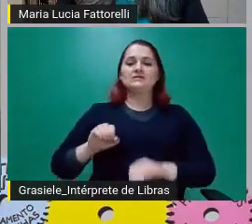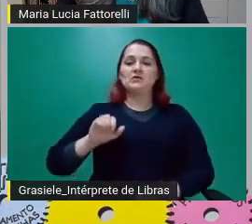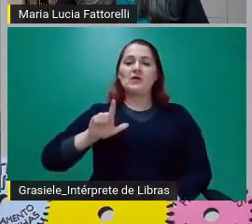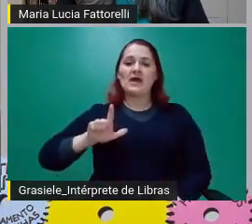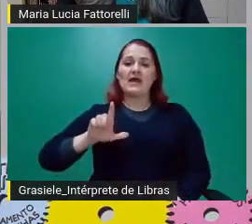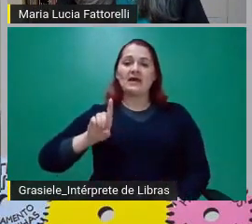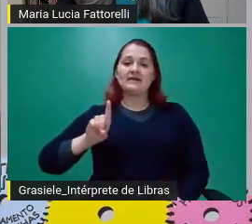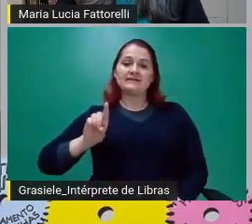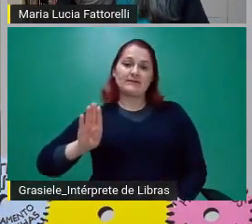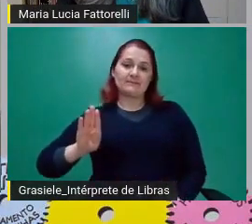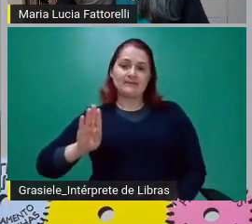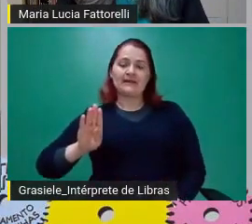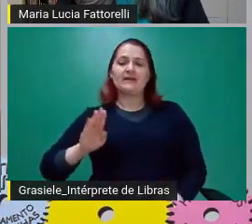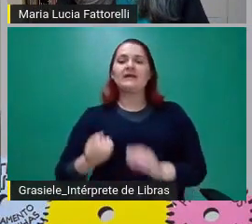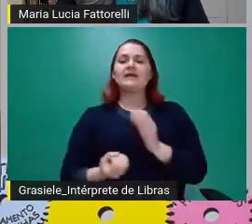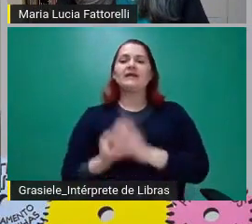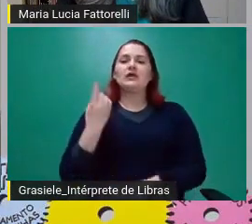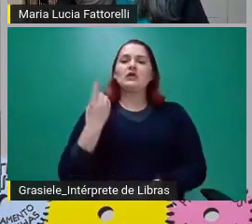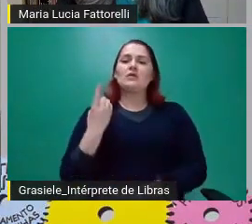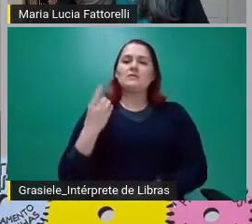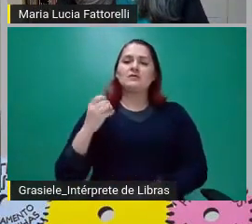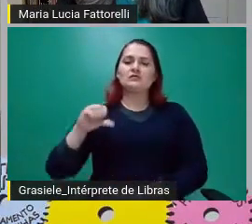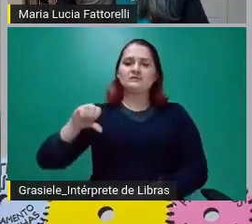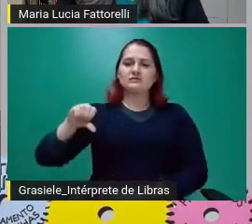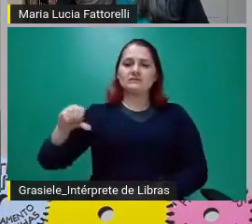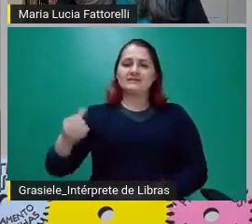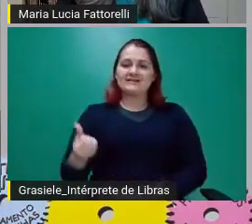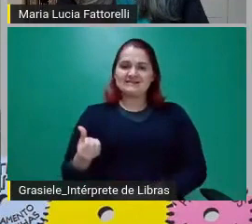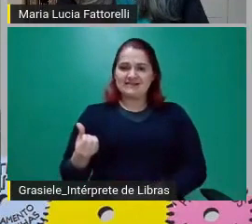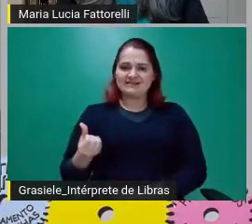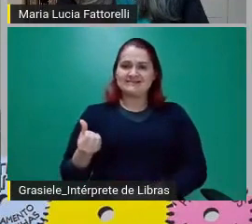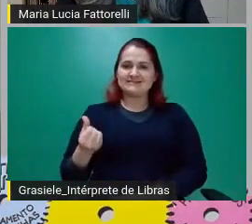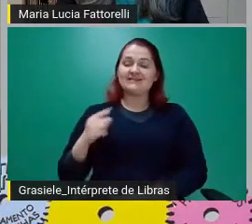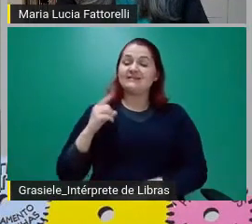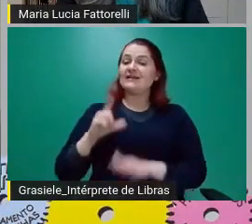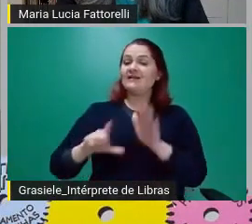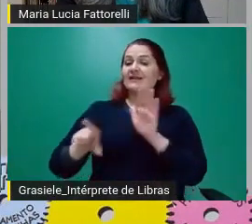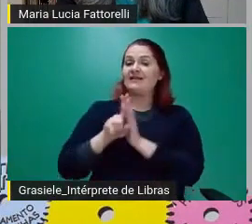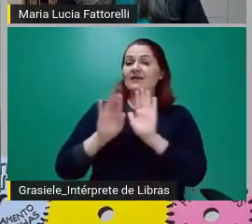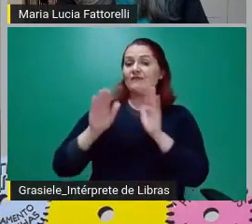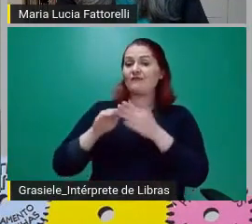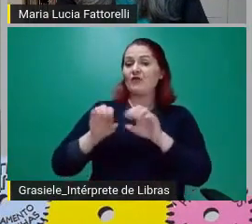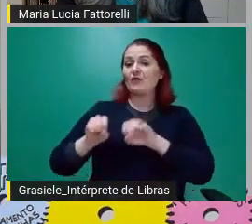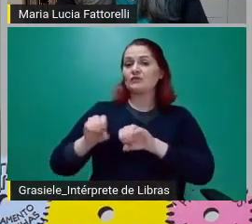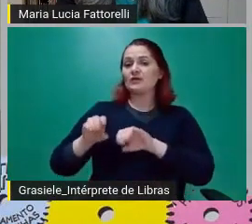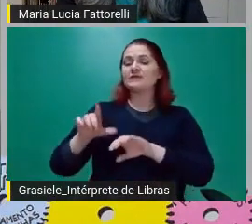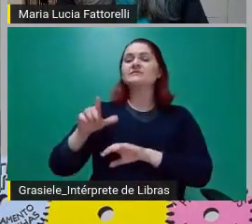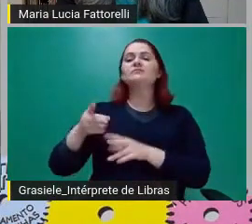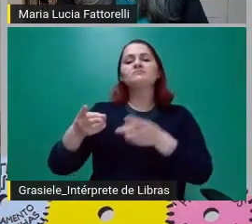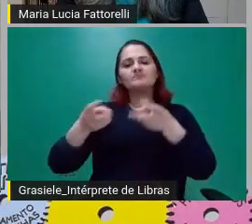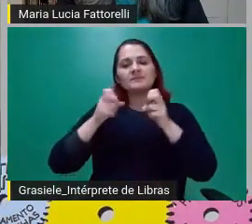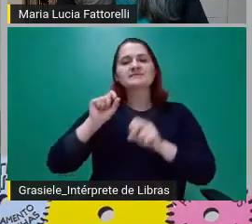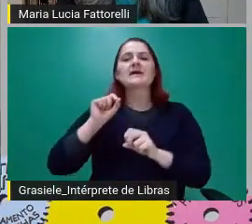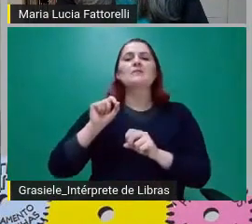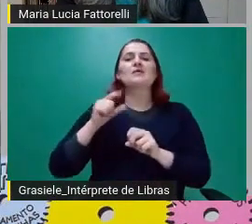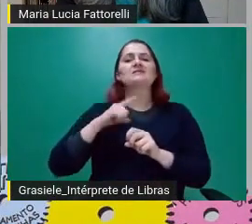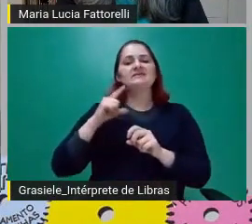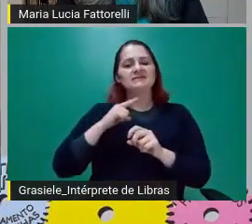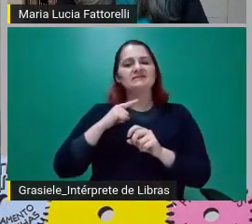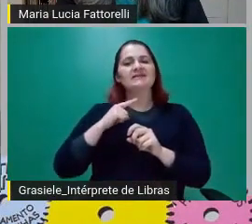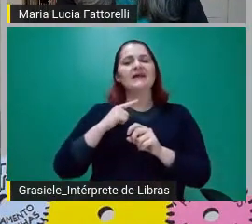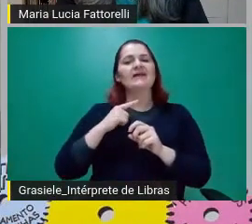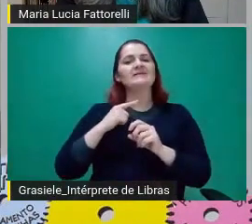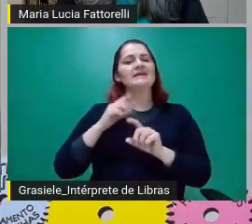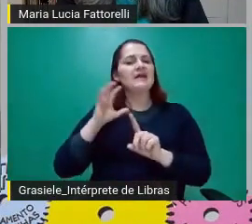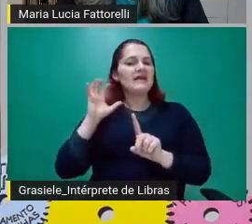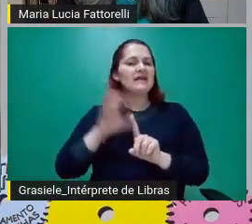Brasileira de 96, ali já vem um traço liberal muito grande, em que já abre na perspectiva